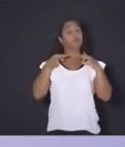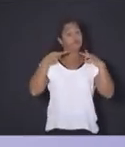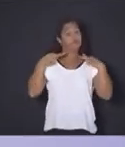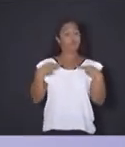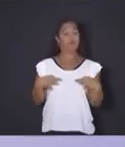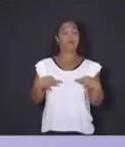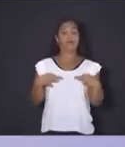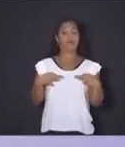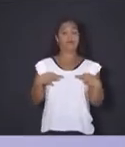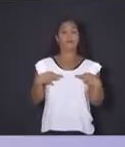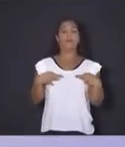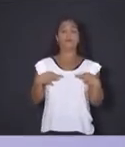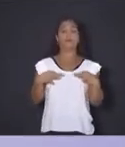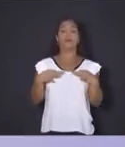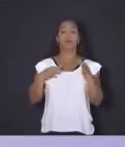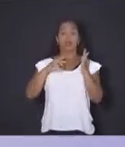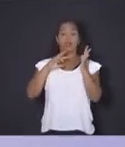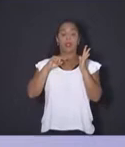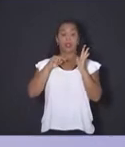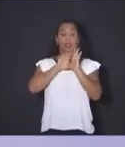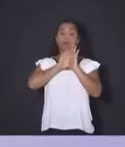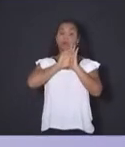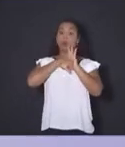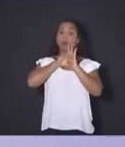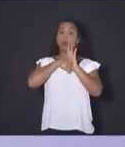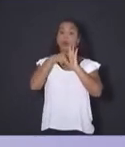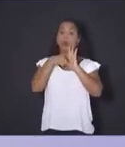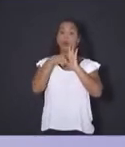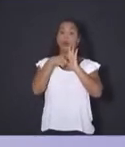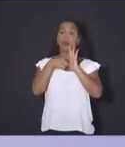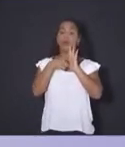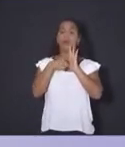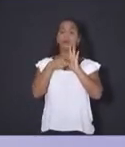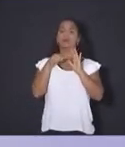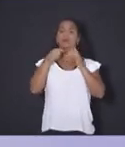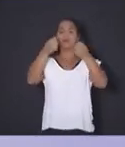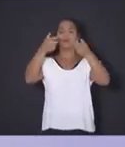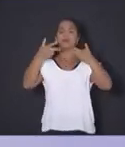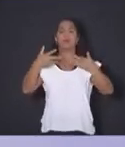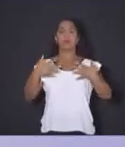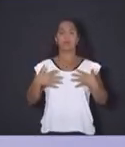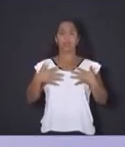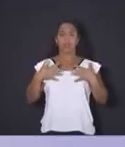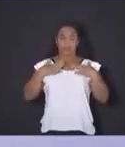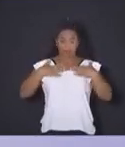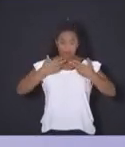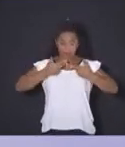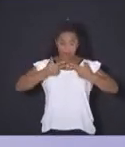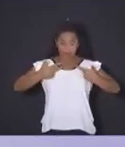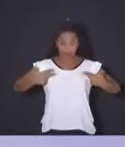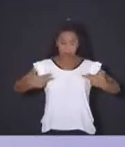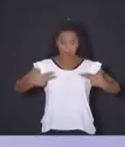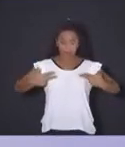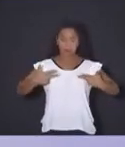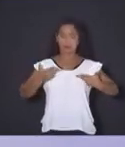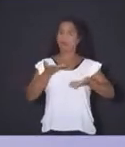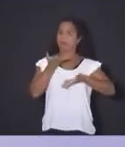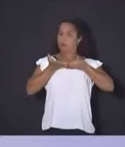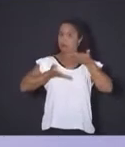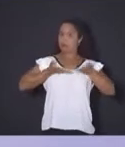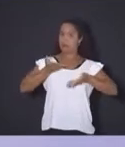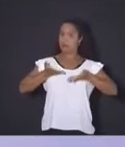é um conceito que diz que você não pode ir além dos seus meios e portanto